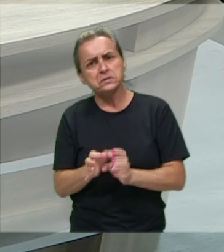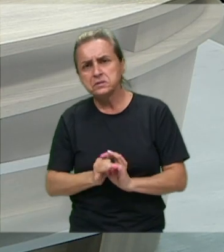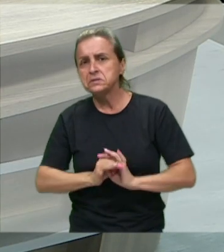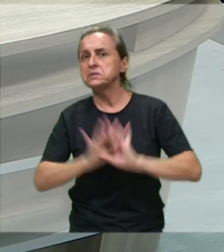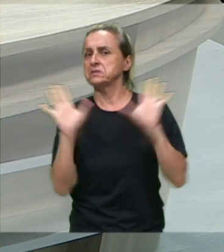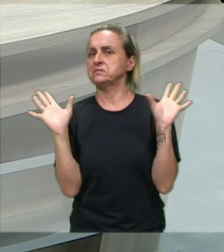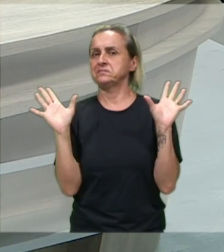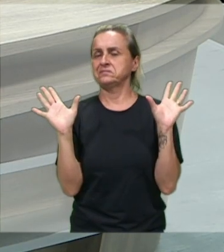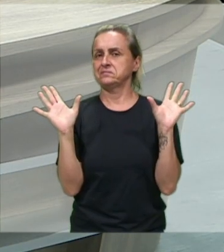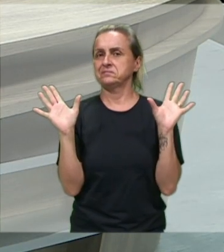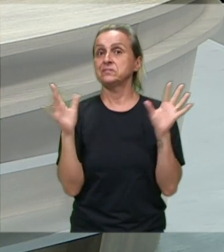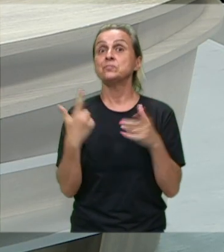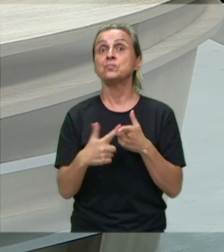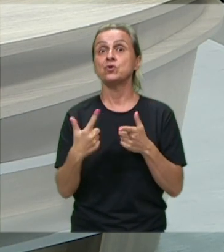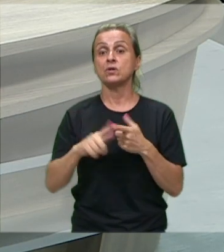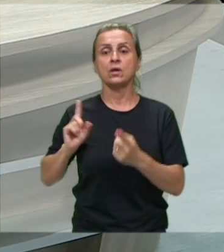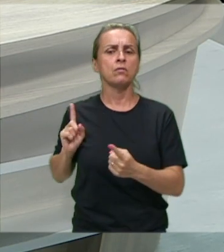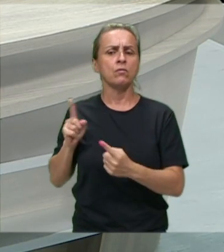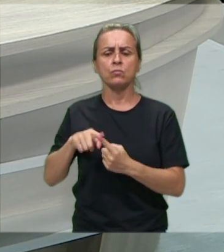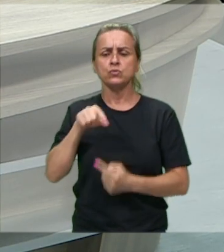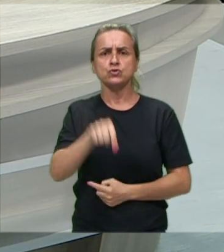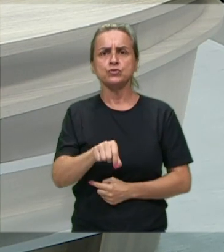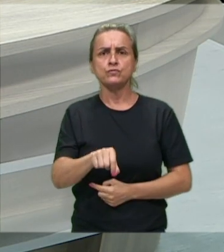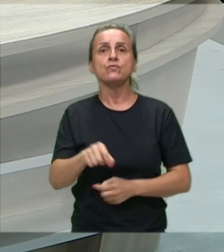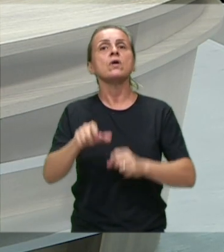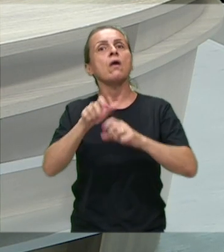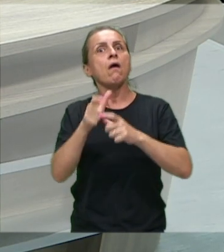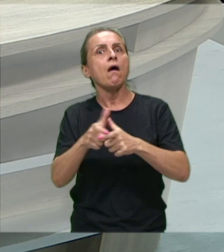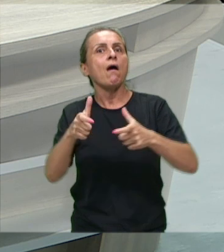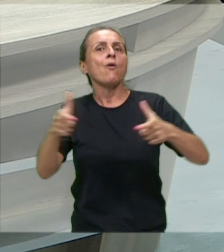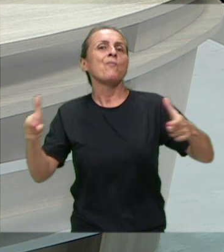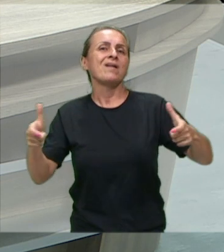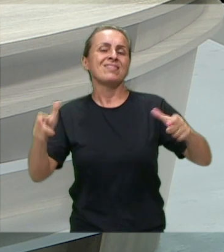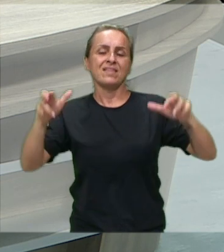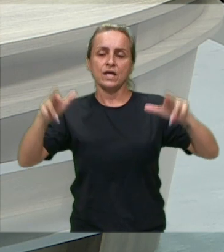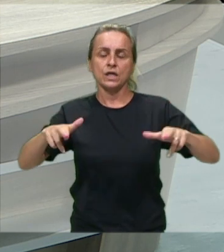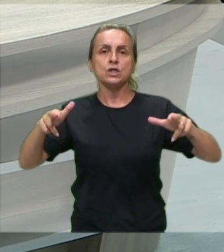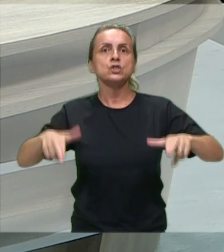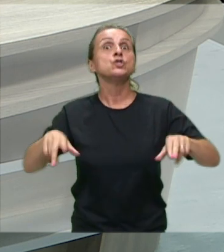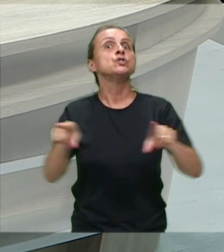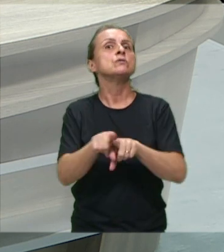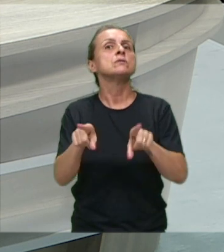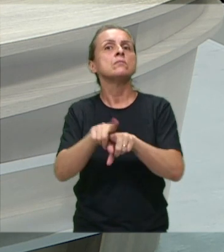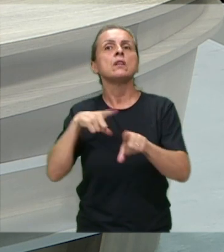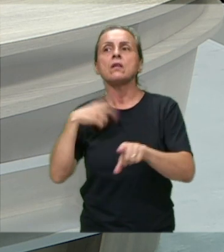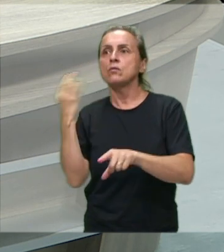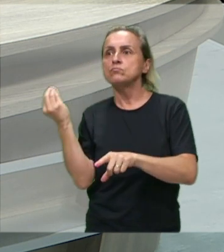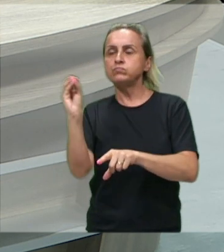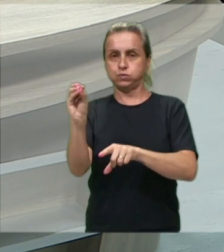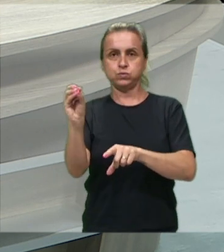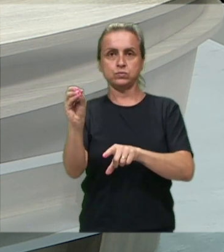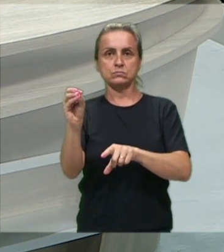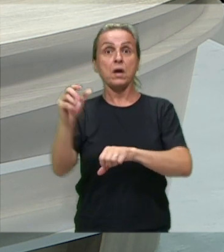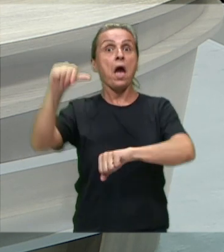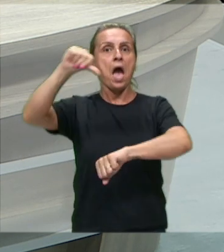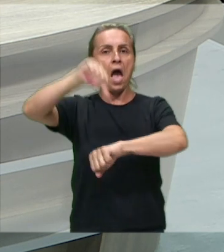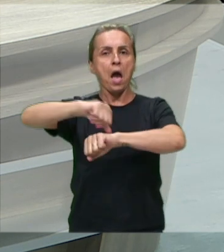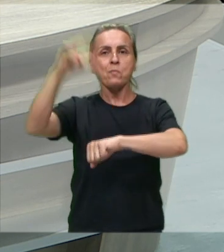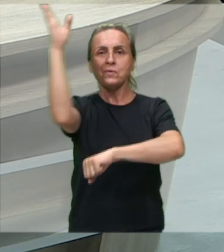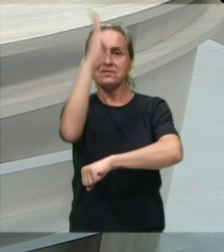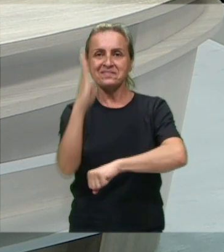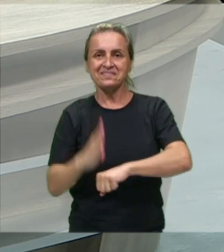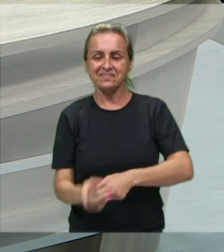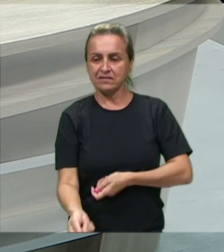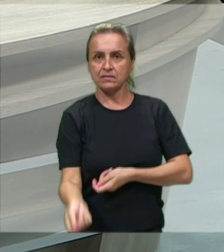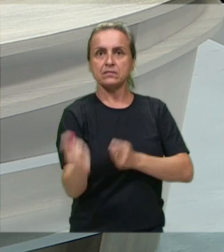nós queremos aqui cada vez mais, fomentar e deixar a nossa região com o nosso slogan, Capital Nacional da Pesca. Por exemplo, na retaguarda,